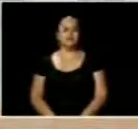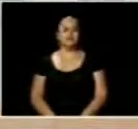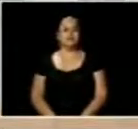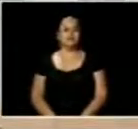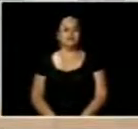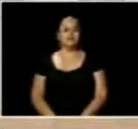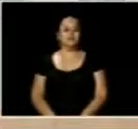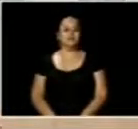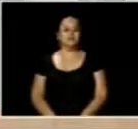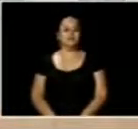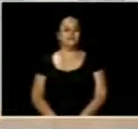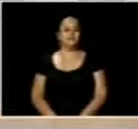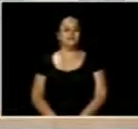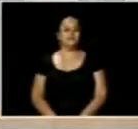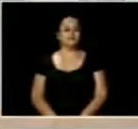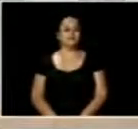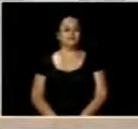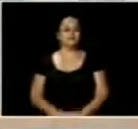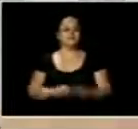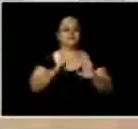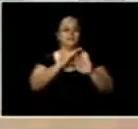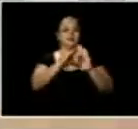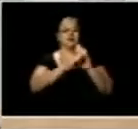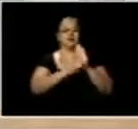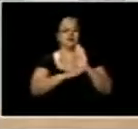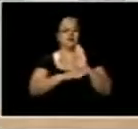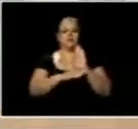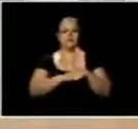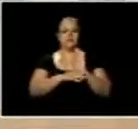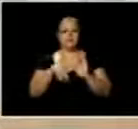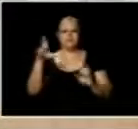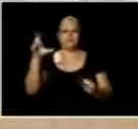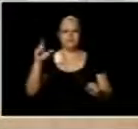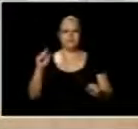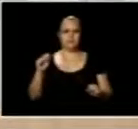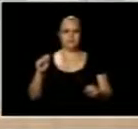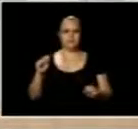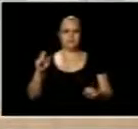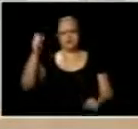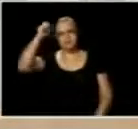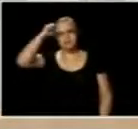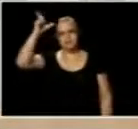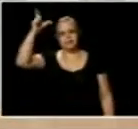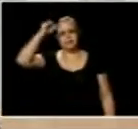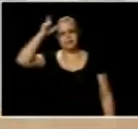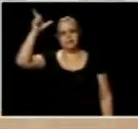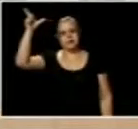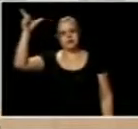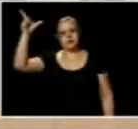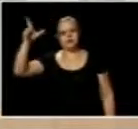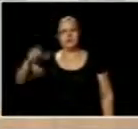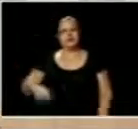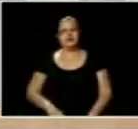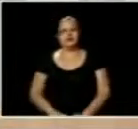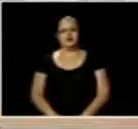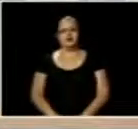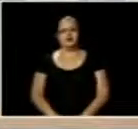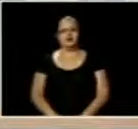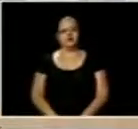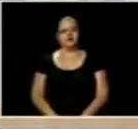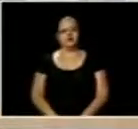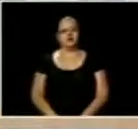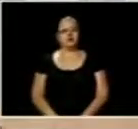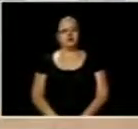o relatório resumido, tá? Do total da Secretaria de Cultura, nós temos aqui disponível